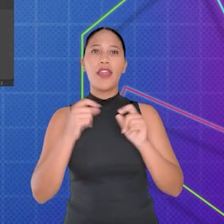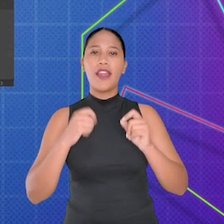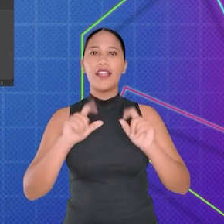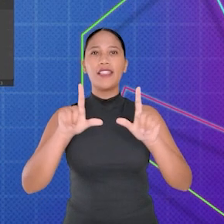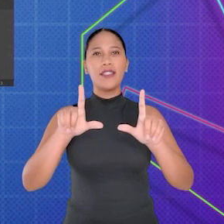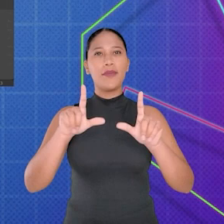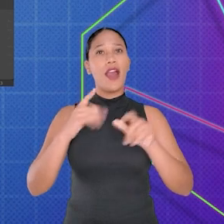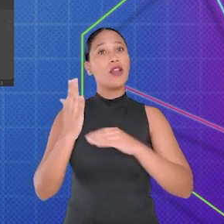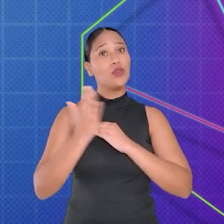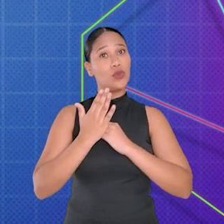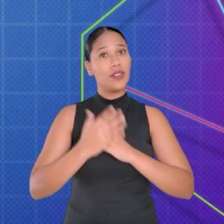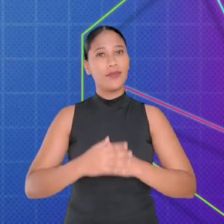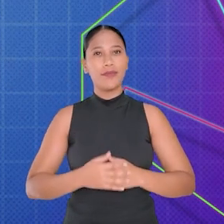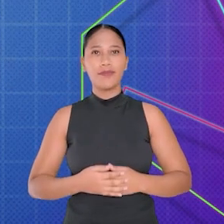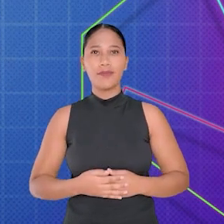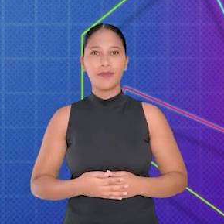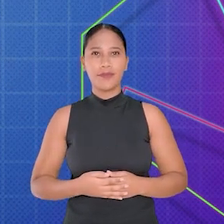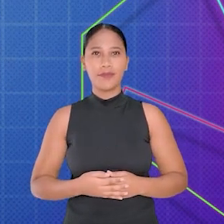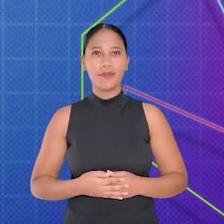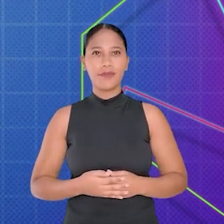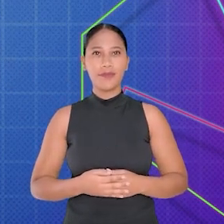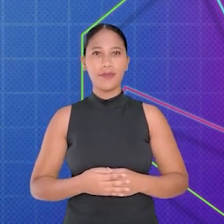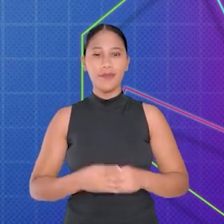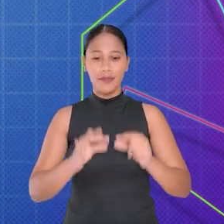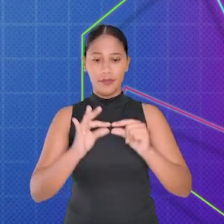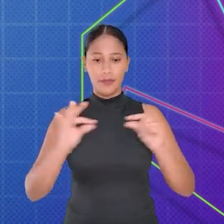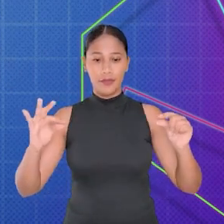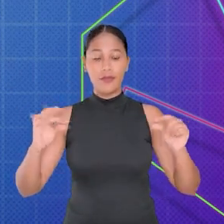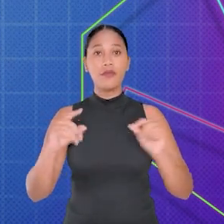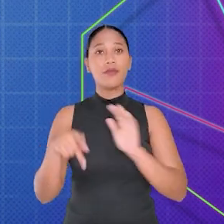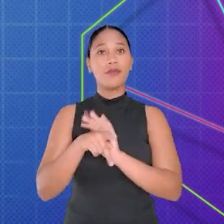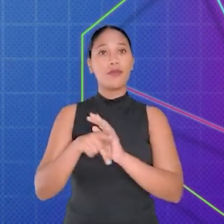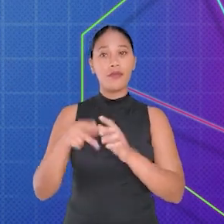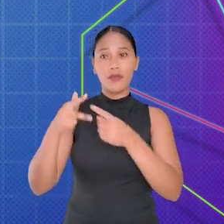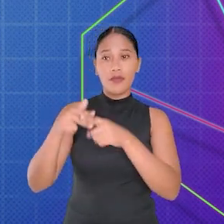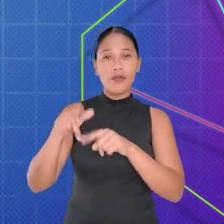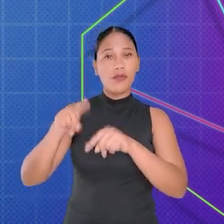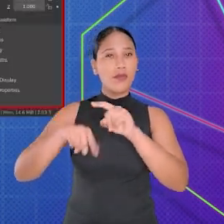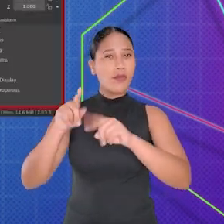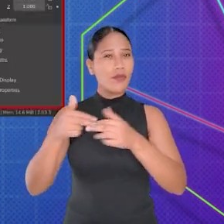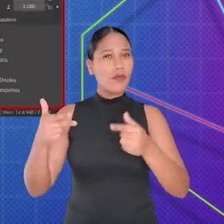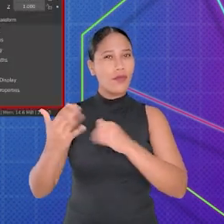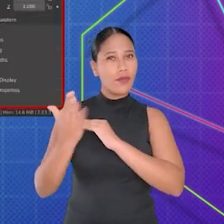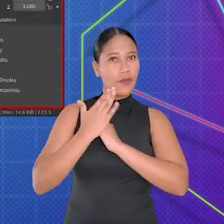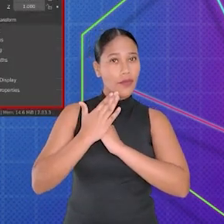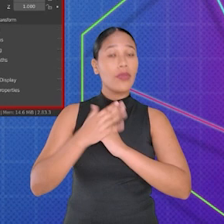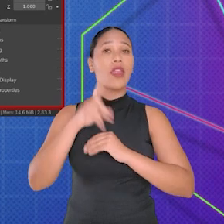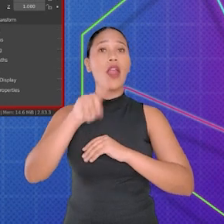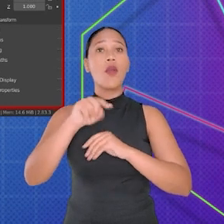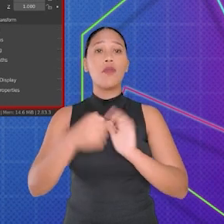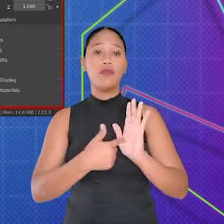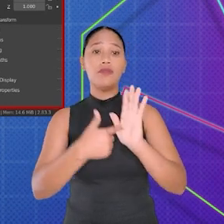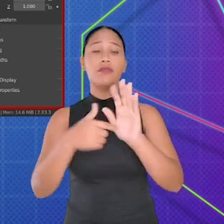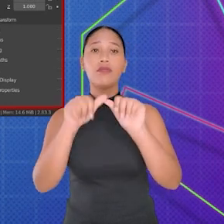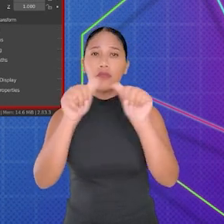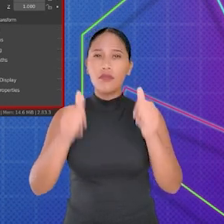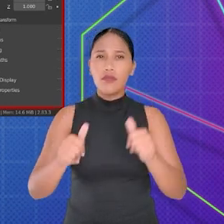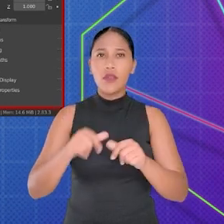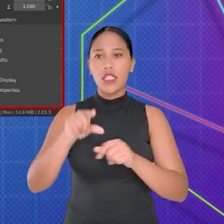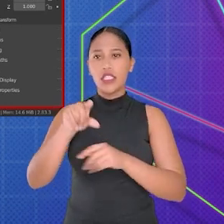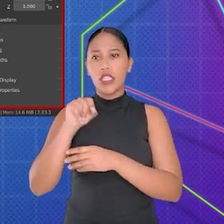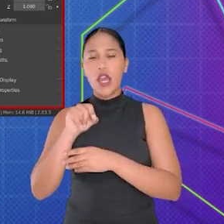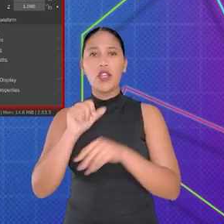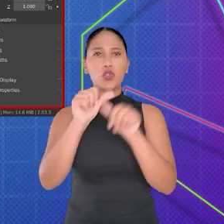de exibição e ajuda. A barra de ferramentas localizada na esquerda da interface apresenta ferramentas de modelagem